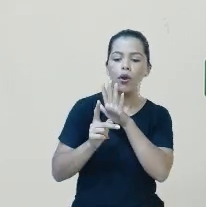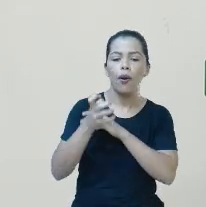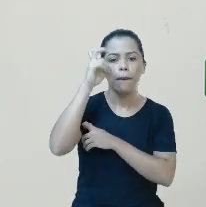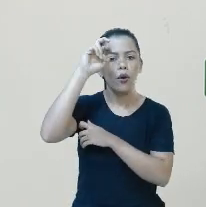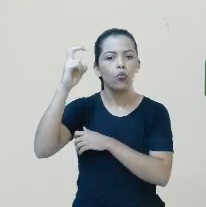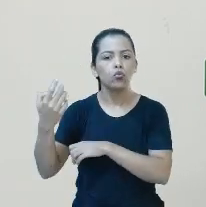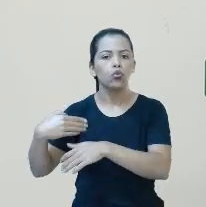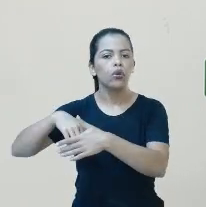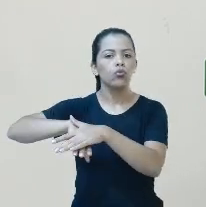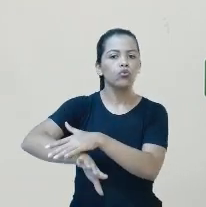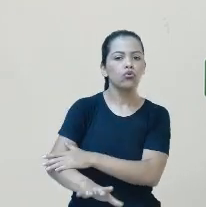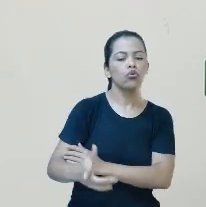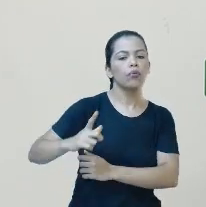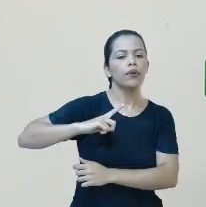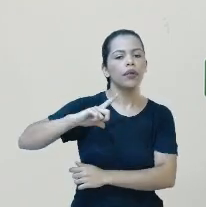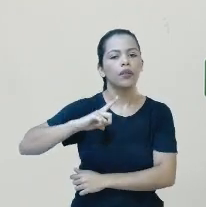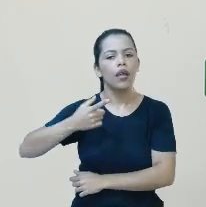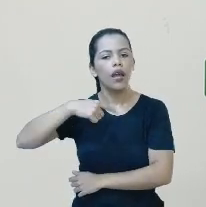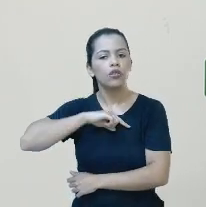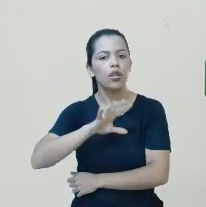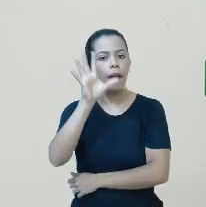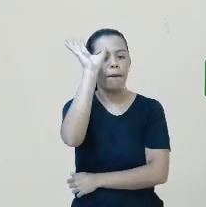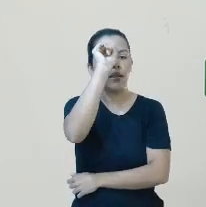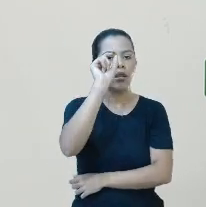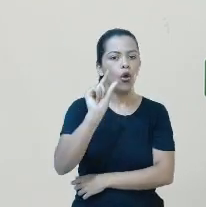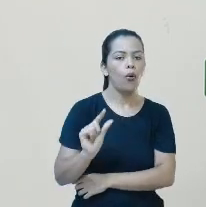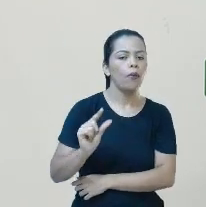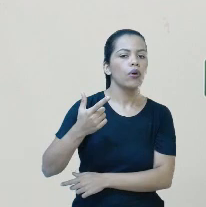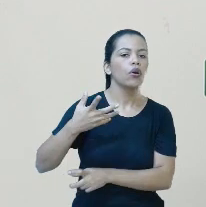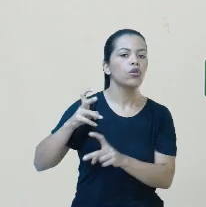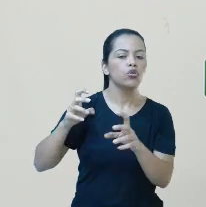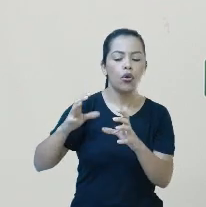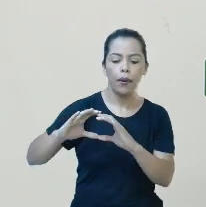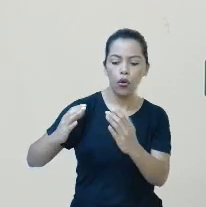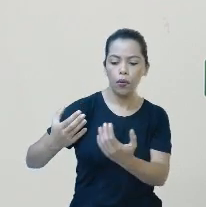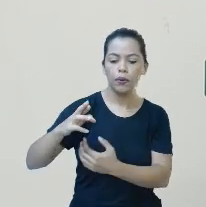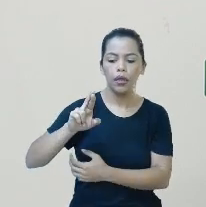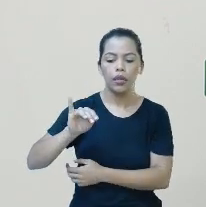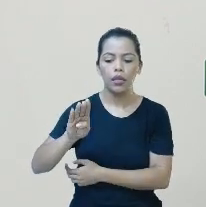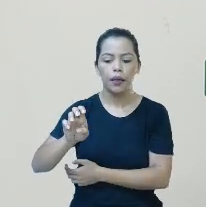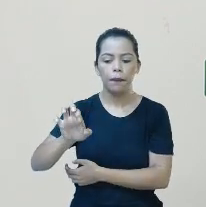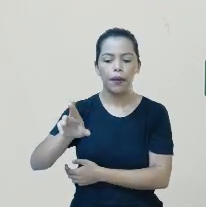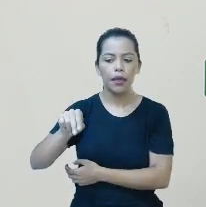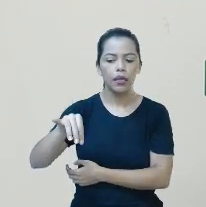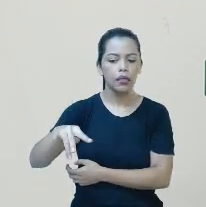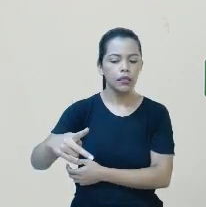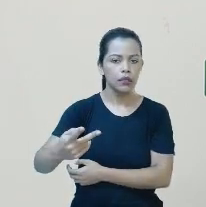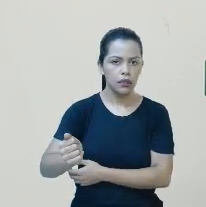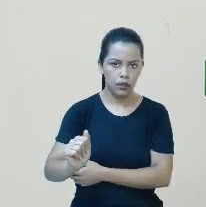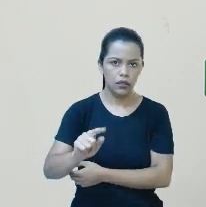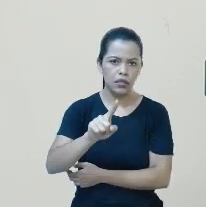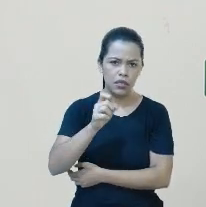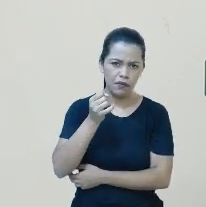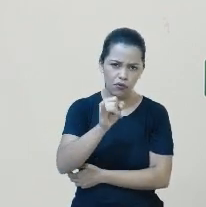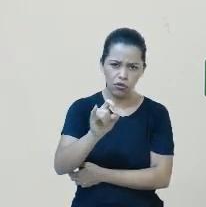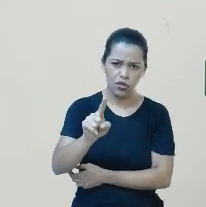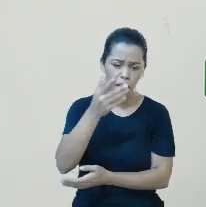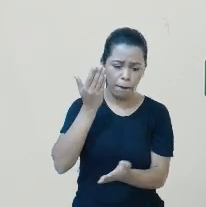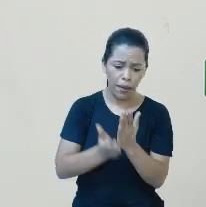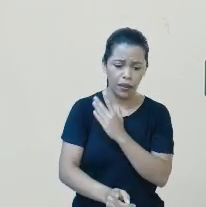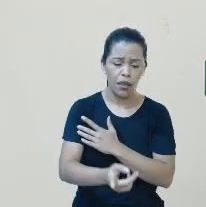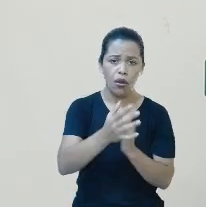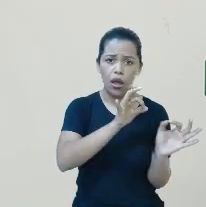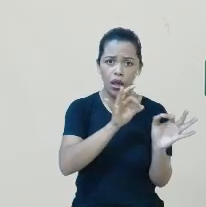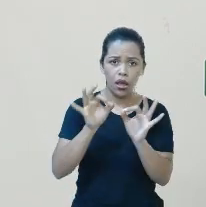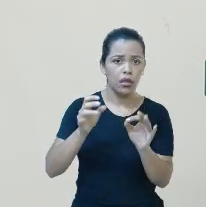os costumes. Aprendemos um pouquinho da comunidade ribeirinha que tem lá na região norte. Lembra disso? Se você perdeu essa aula, não tem problema. Vai